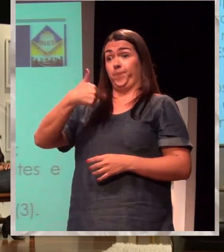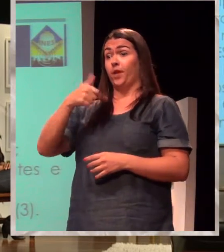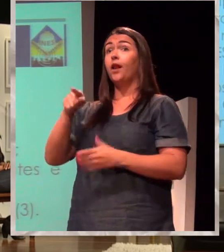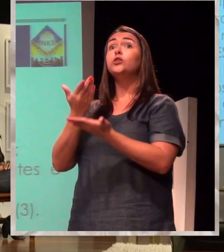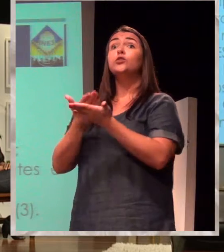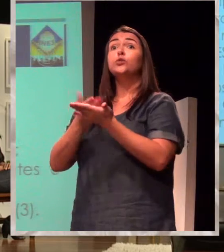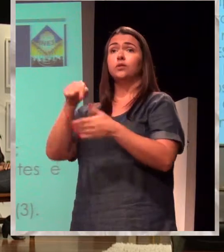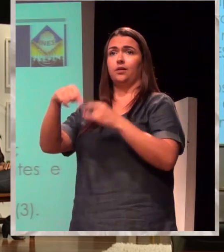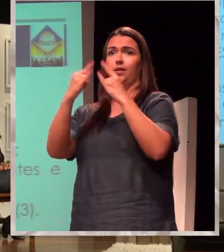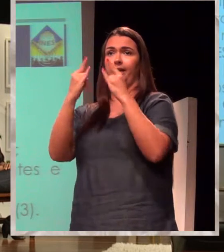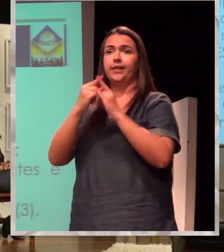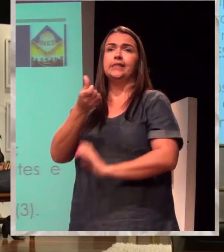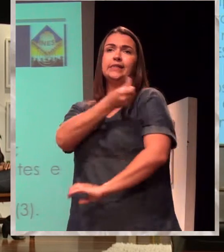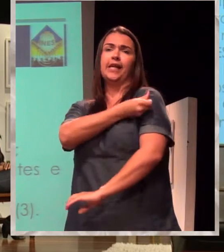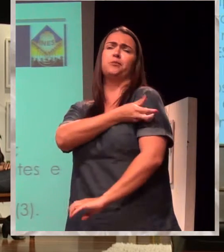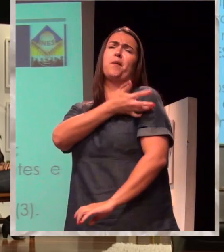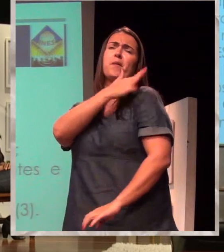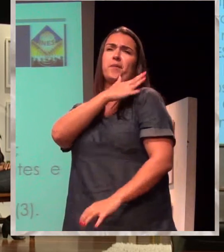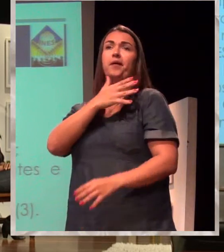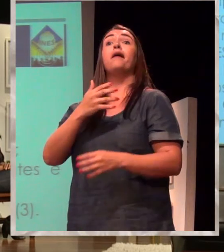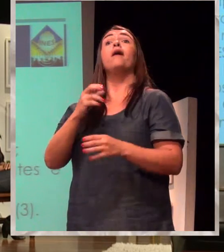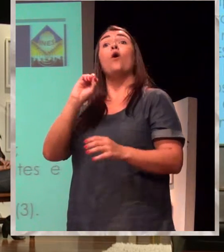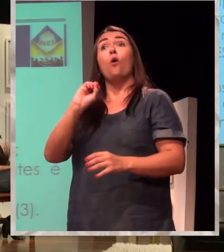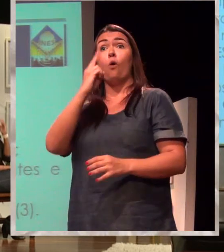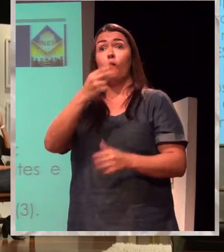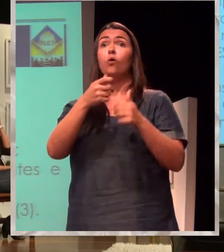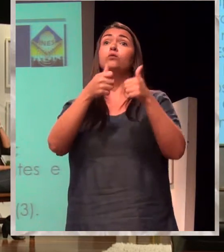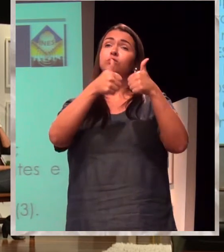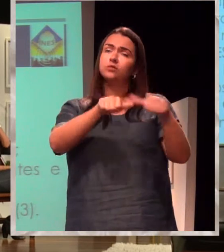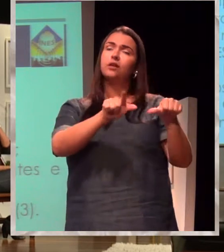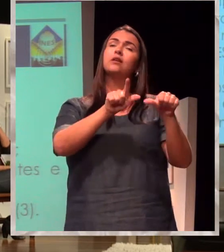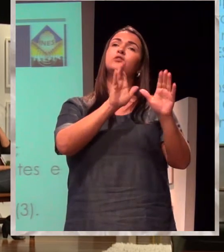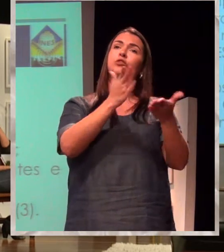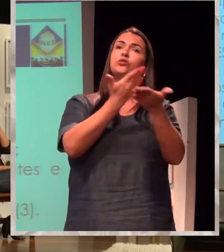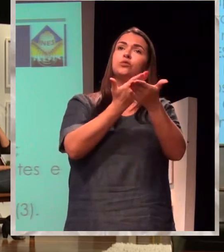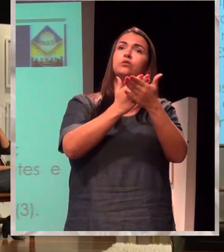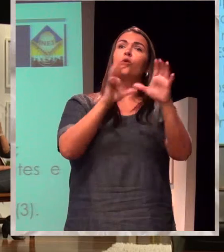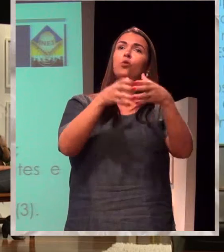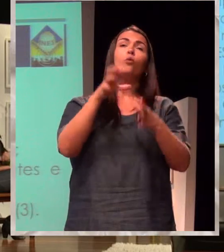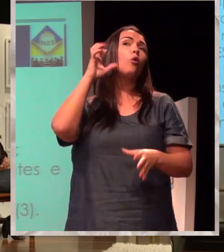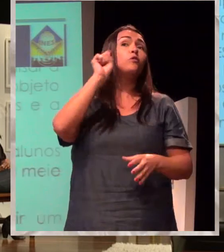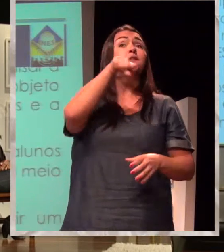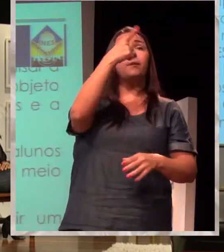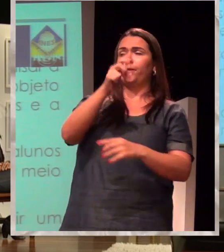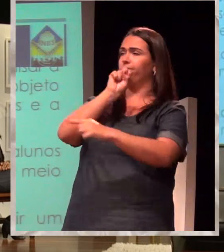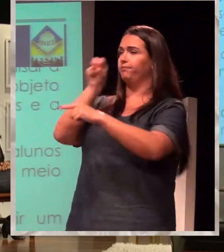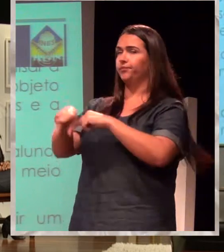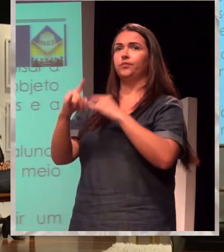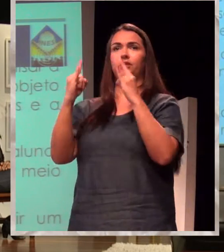INES desde o 6º ano, e outro teria estudado com ouvintes antes e depois ingressado no